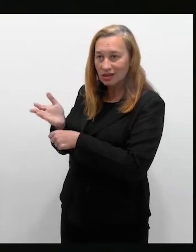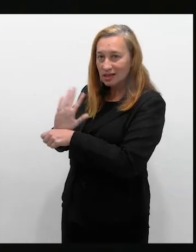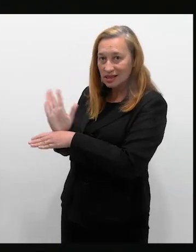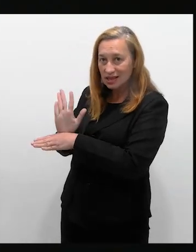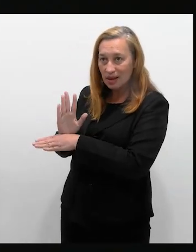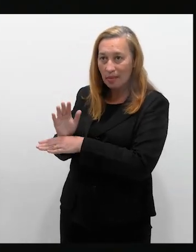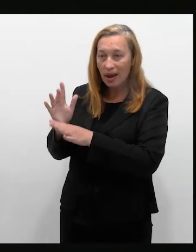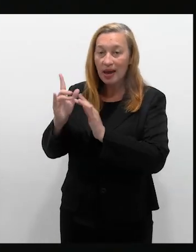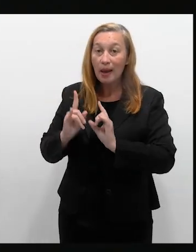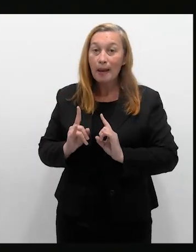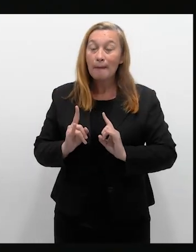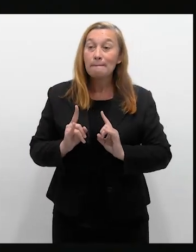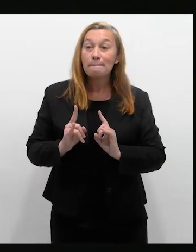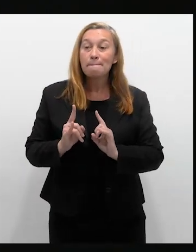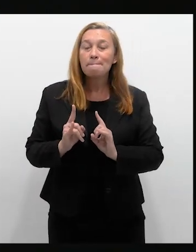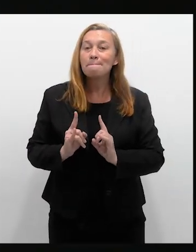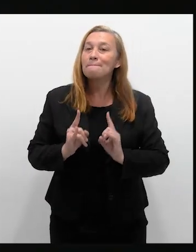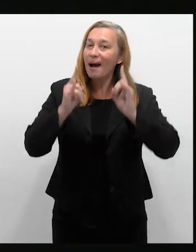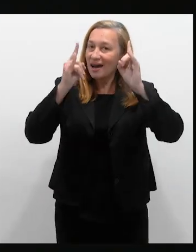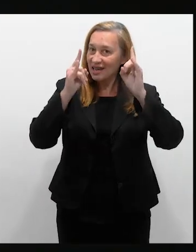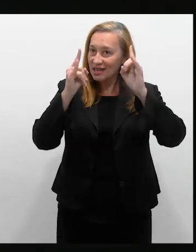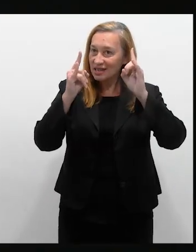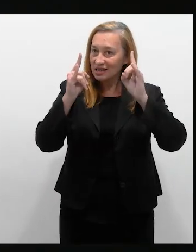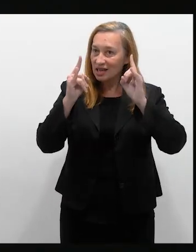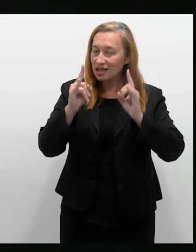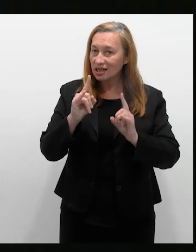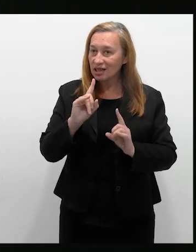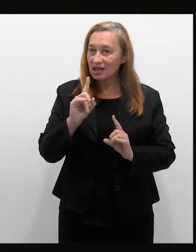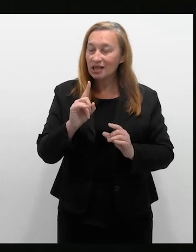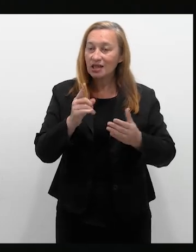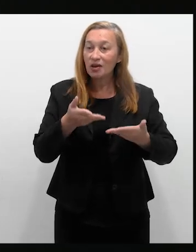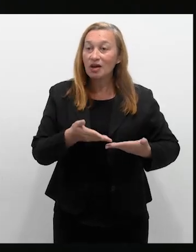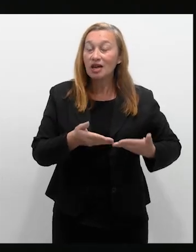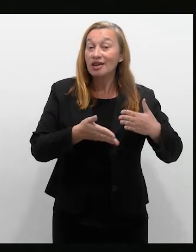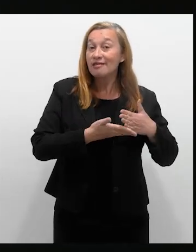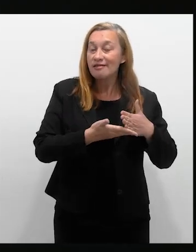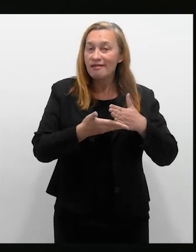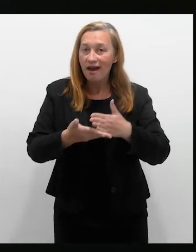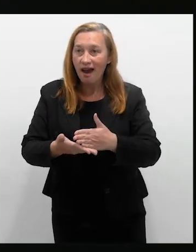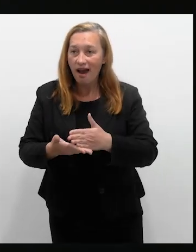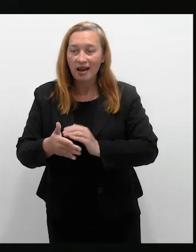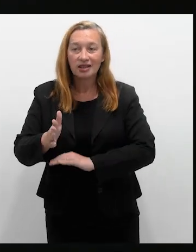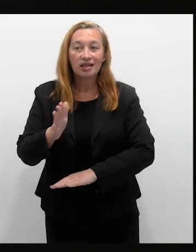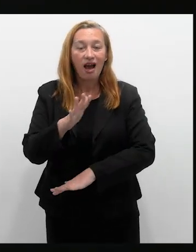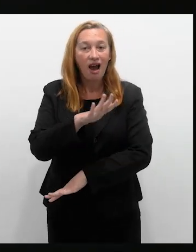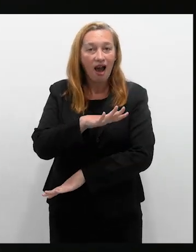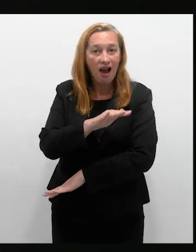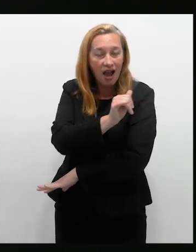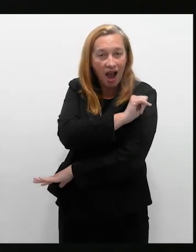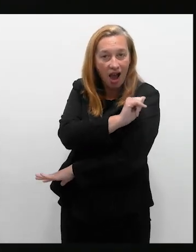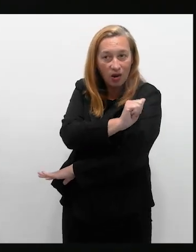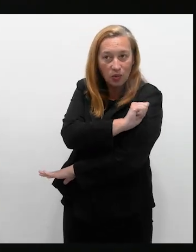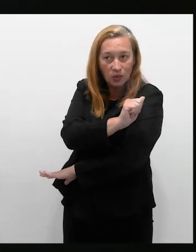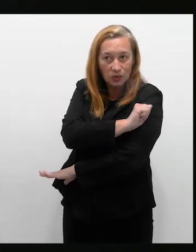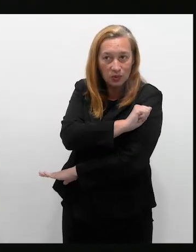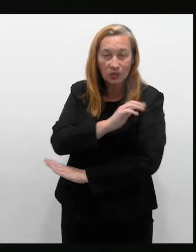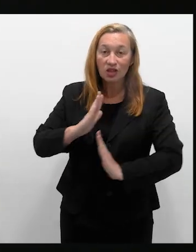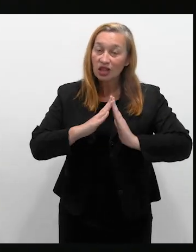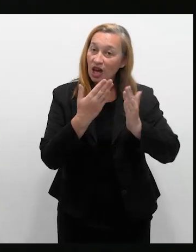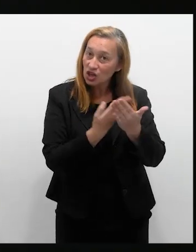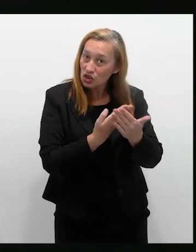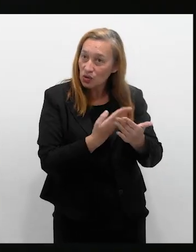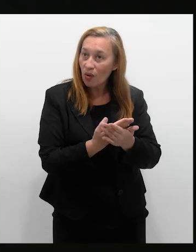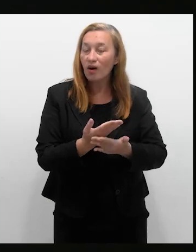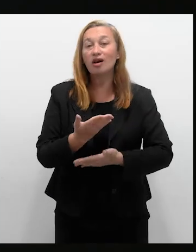Cinema em Paris. Na verdade, ela não é responsável pelo encontro, e sim por levar crianças, não é isso? Estudantes da rede pública,